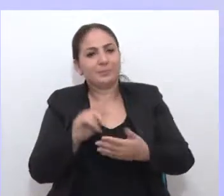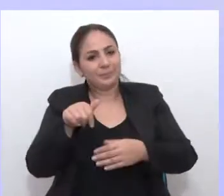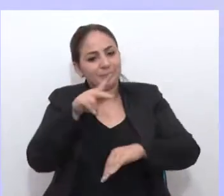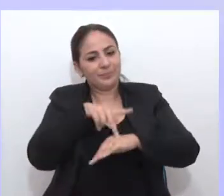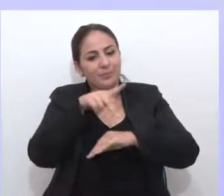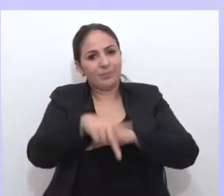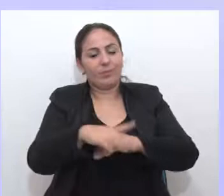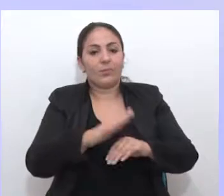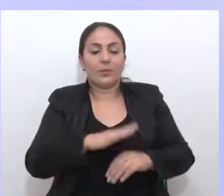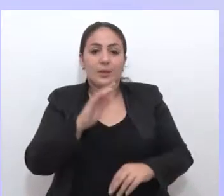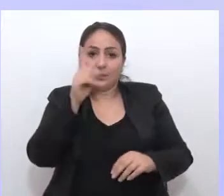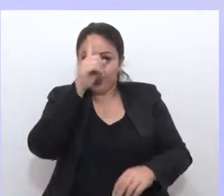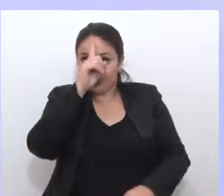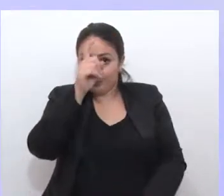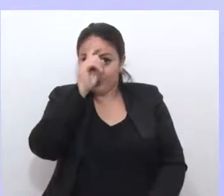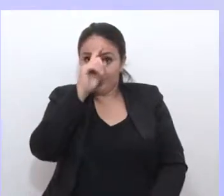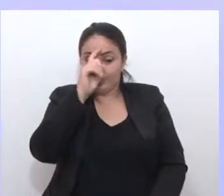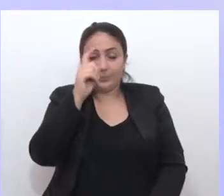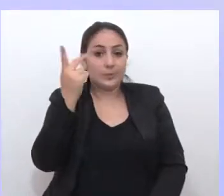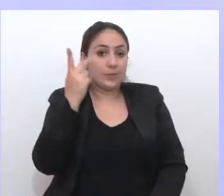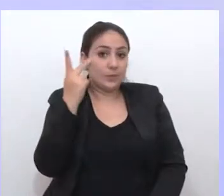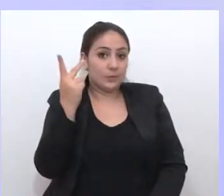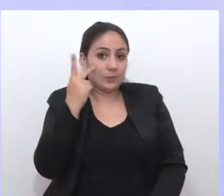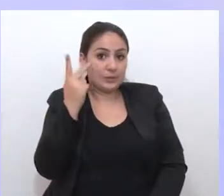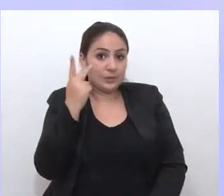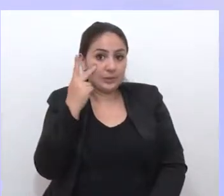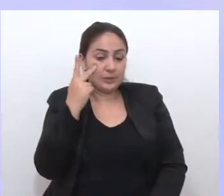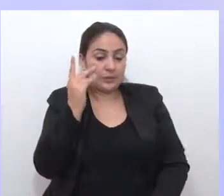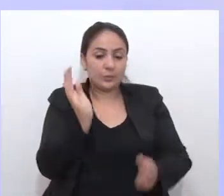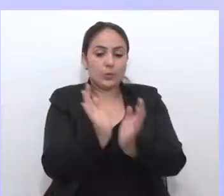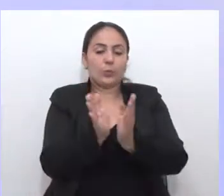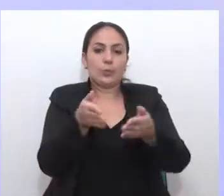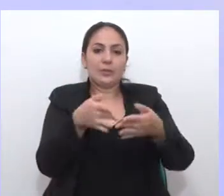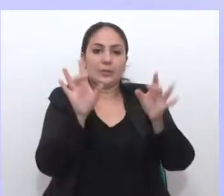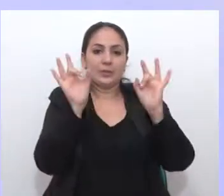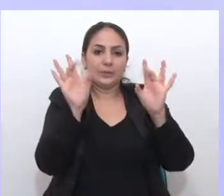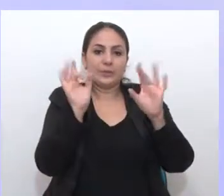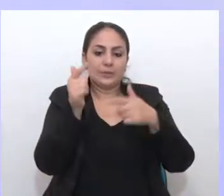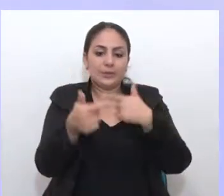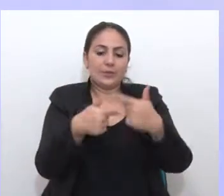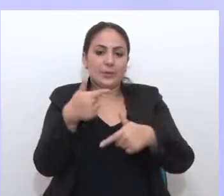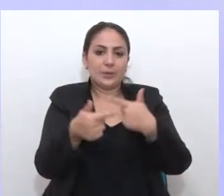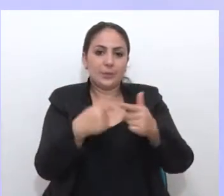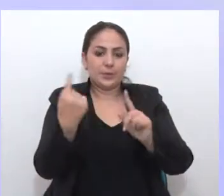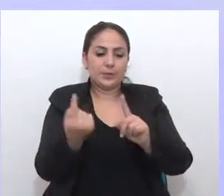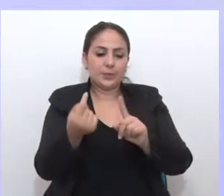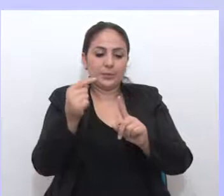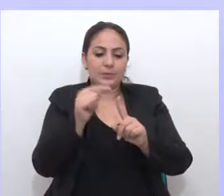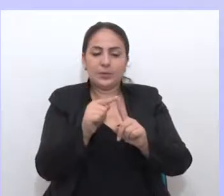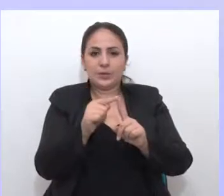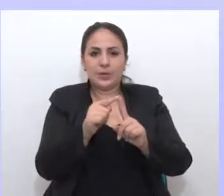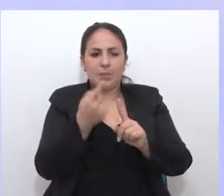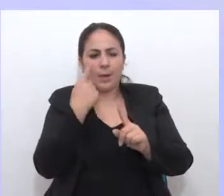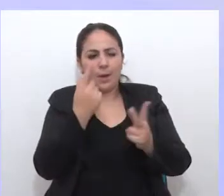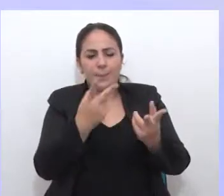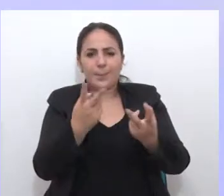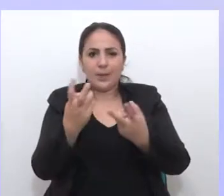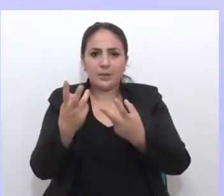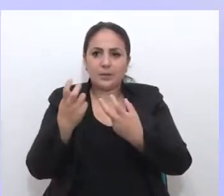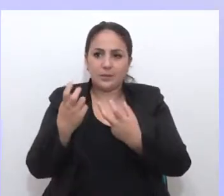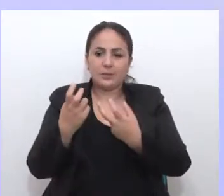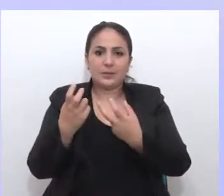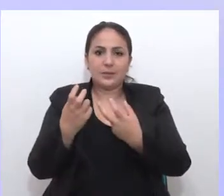assunto. Aqui em Passo Fundo, no Hospital São Vicente de Paulo, uma comissão especial trabalha intensamente